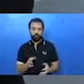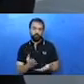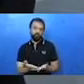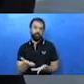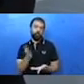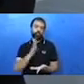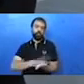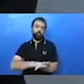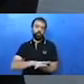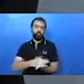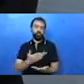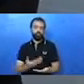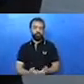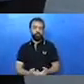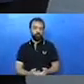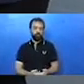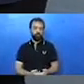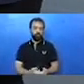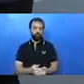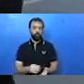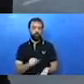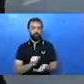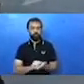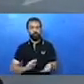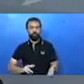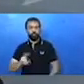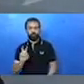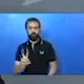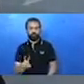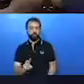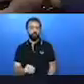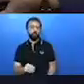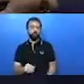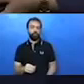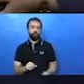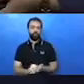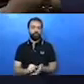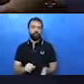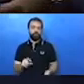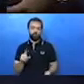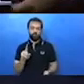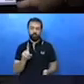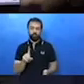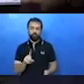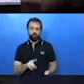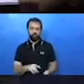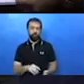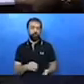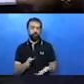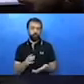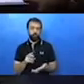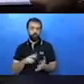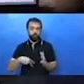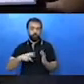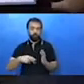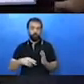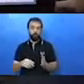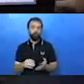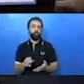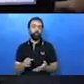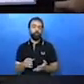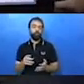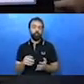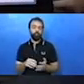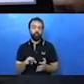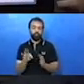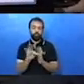página um pouquinho. Olha lá a atividade 2. O exercício 1 fala: releia o texto, as divisas entre os estados